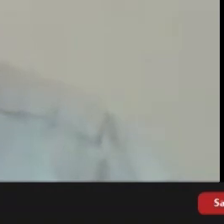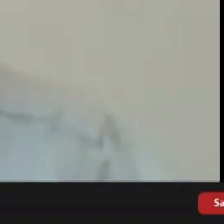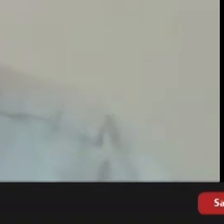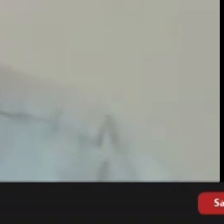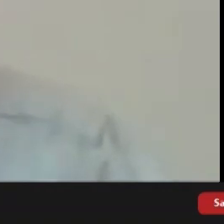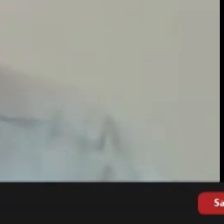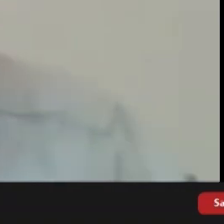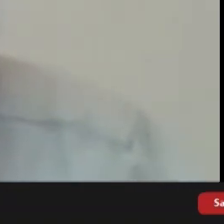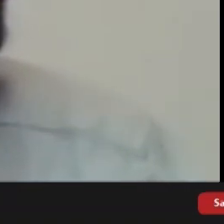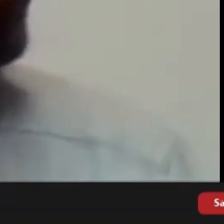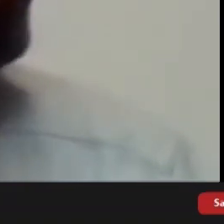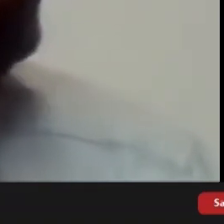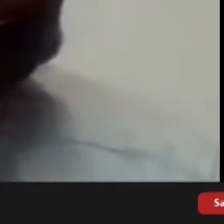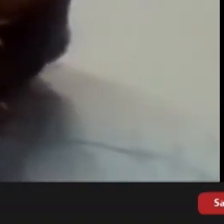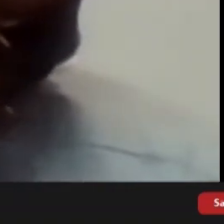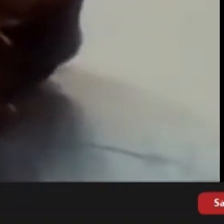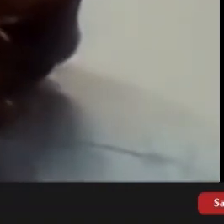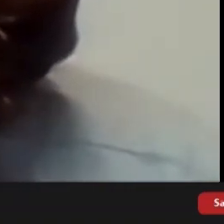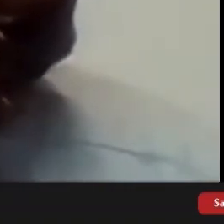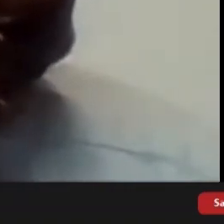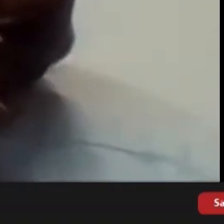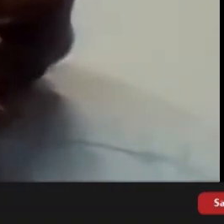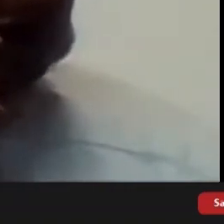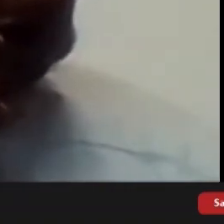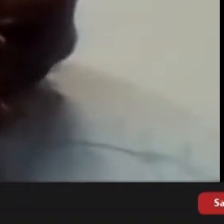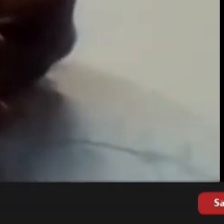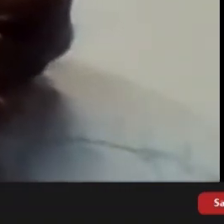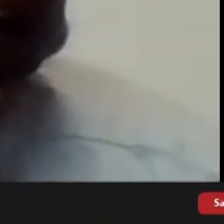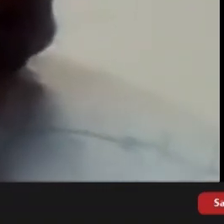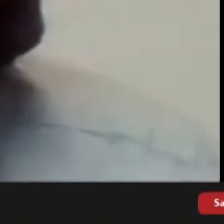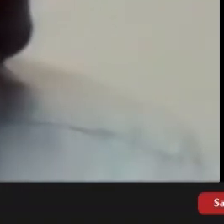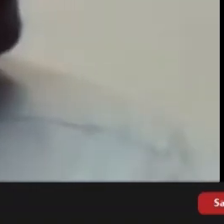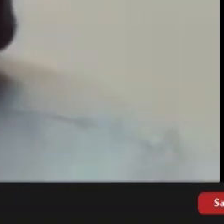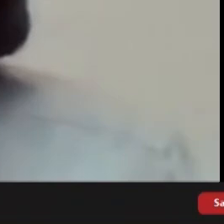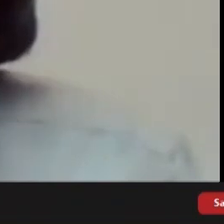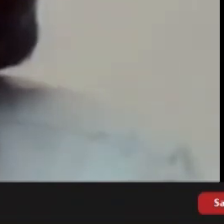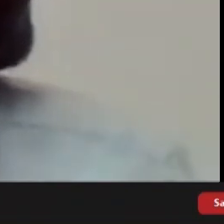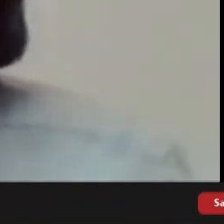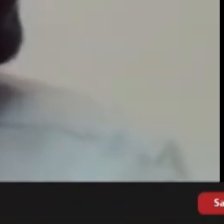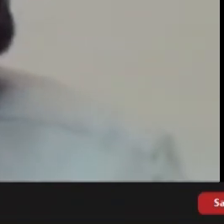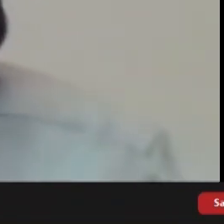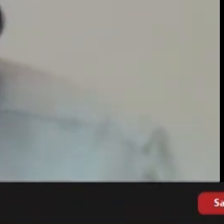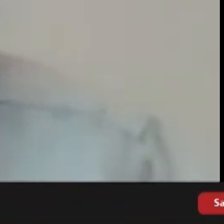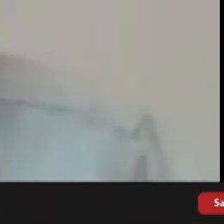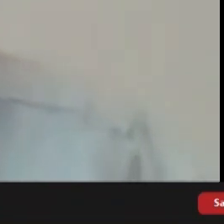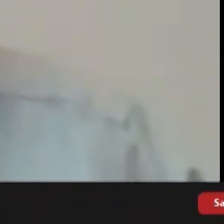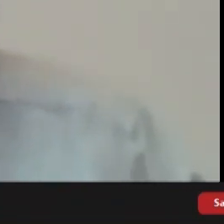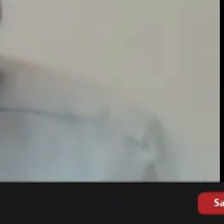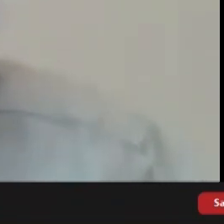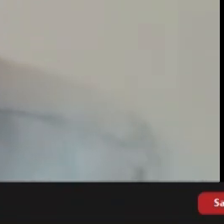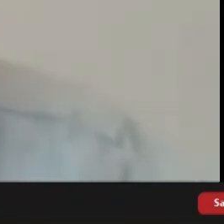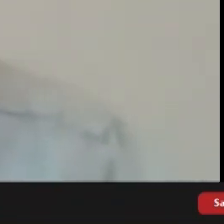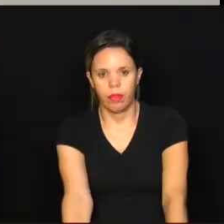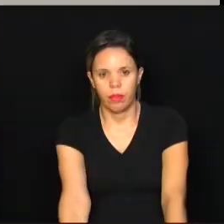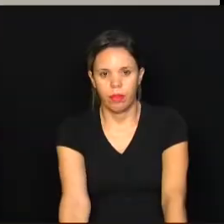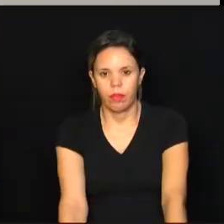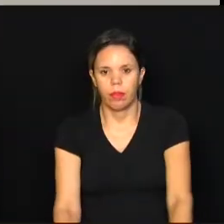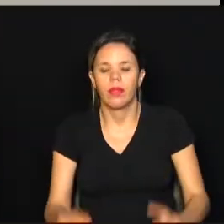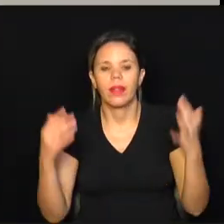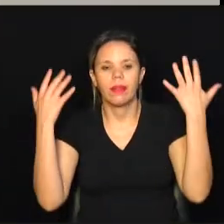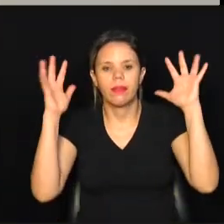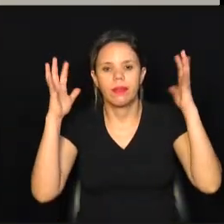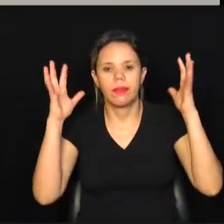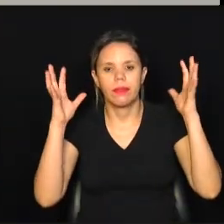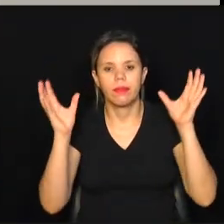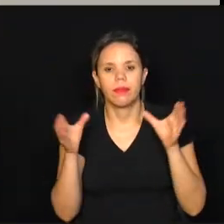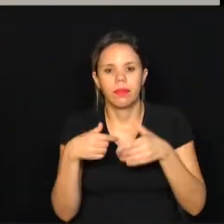Débora, desculpa, o seu microfone está fechado, por favor. Isso, ativo. Isso. Agora abriu. Quero parabenizar a